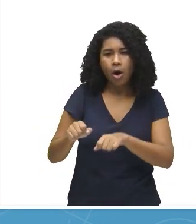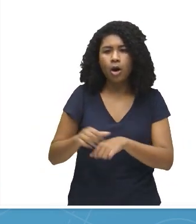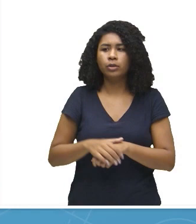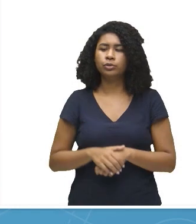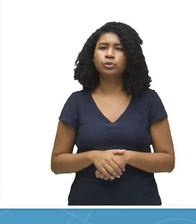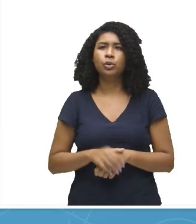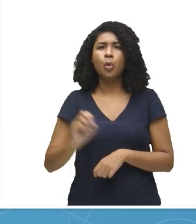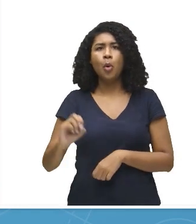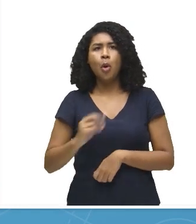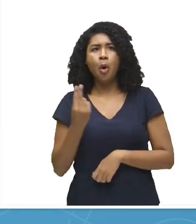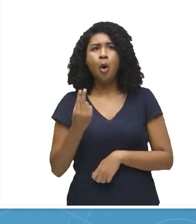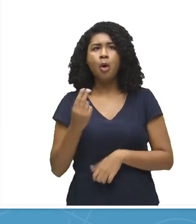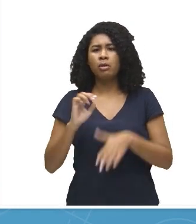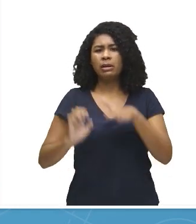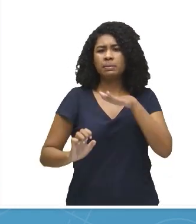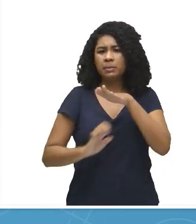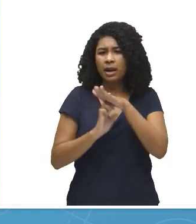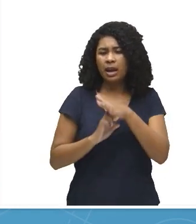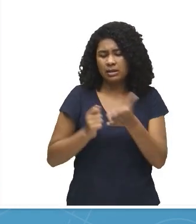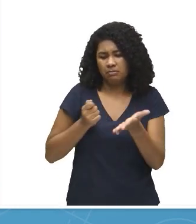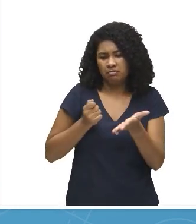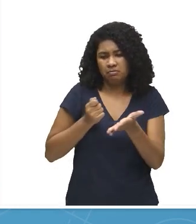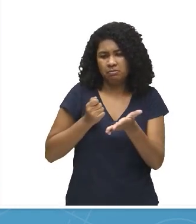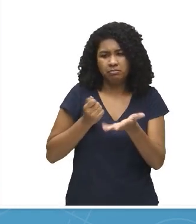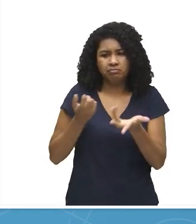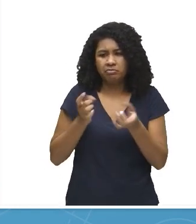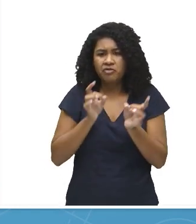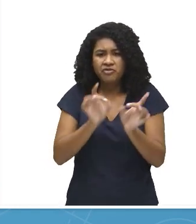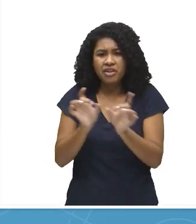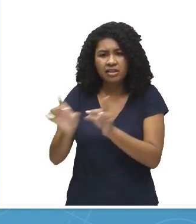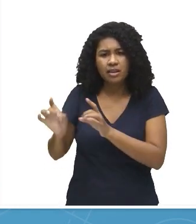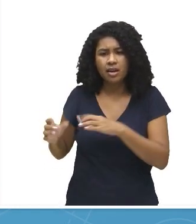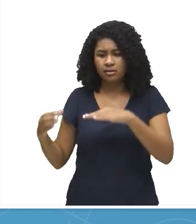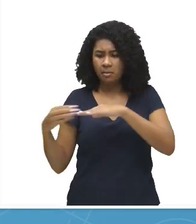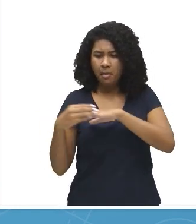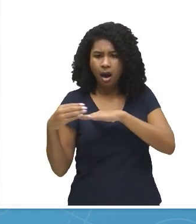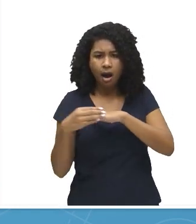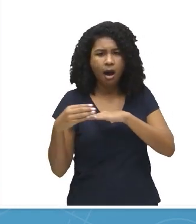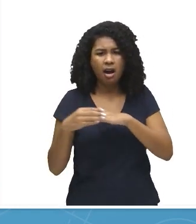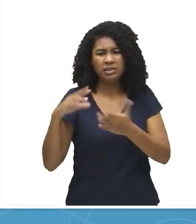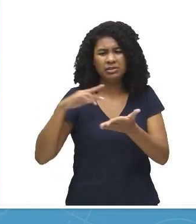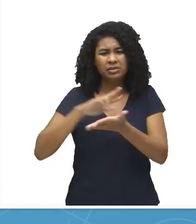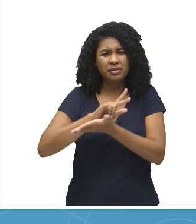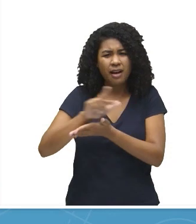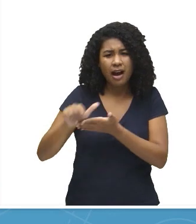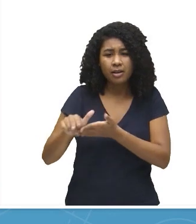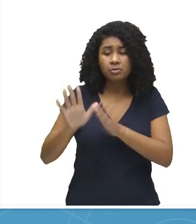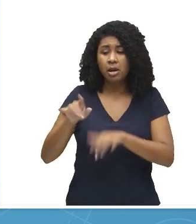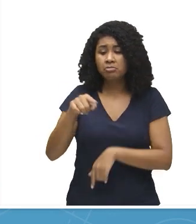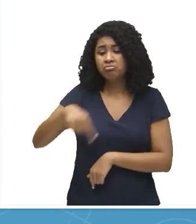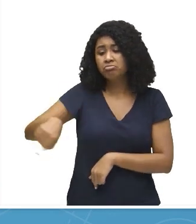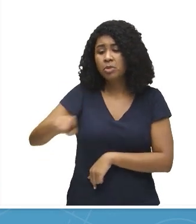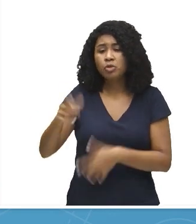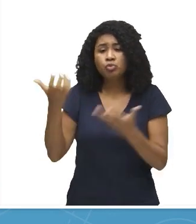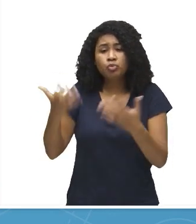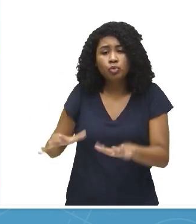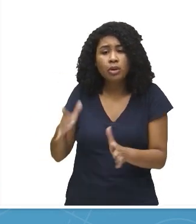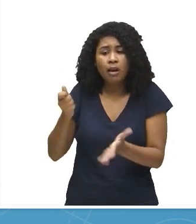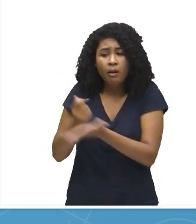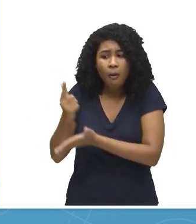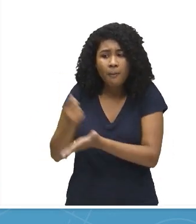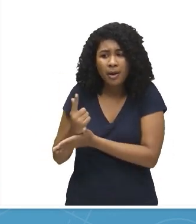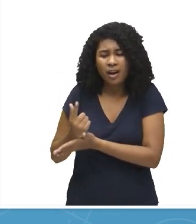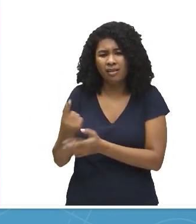colocar uma indústria de motos, de camisas, de sapatos, onde não tem um mercado consumidor, onde não